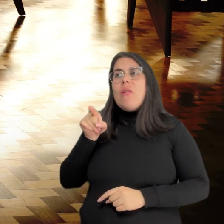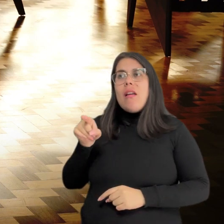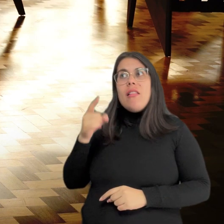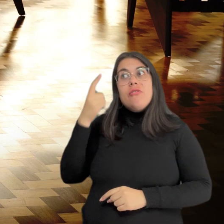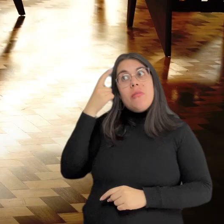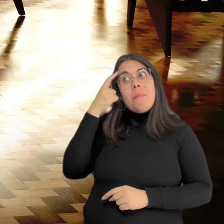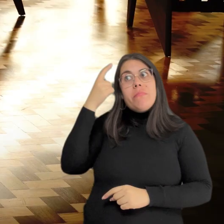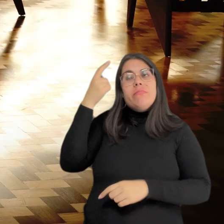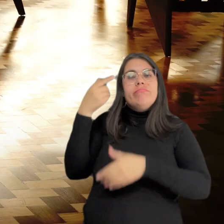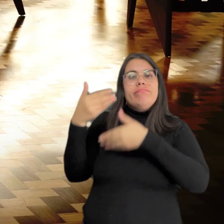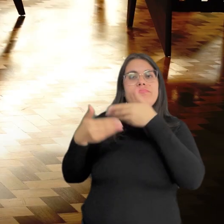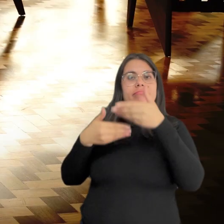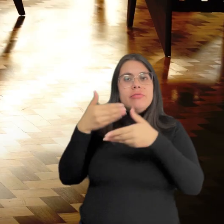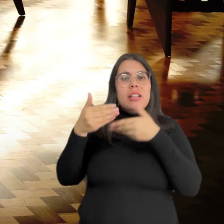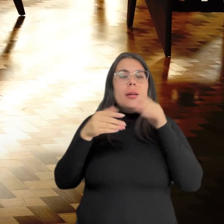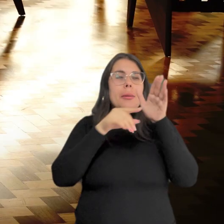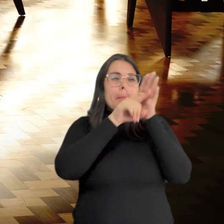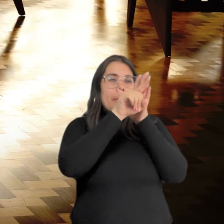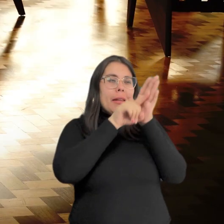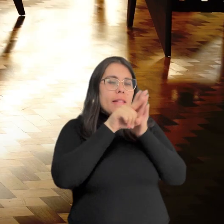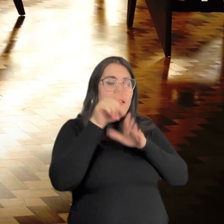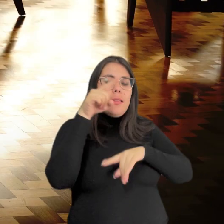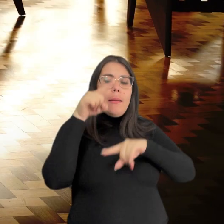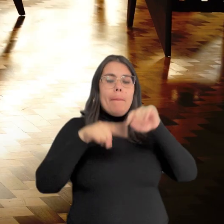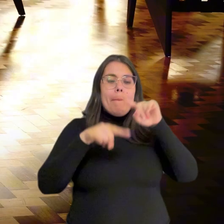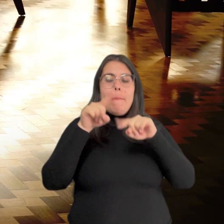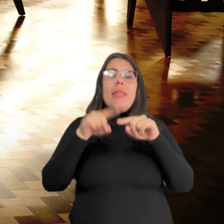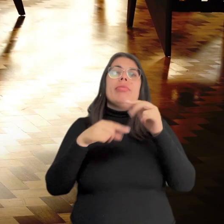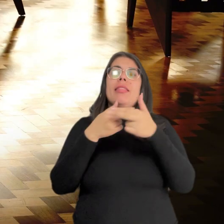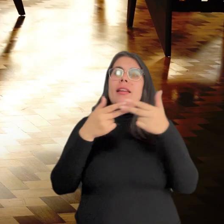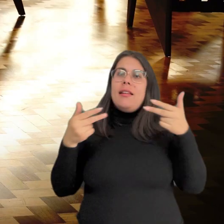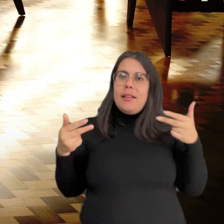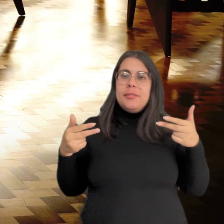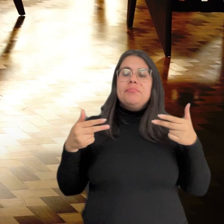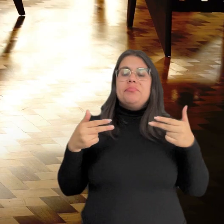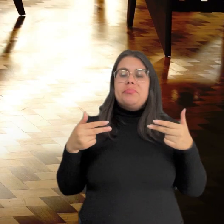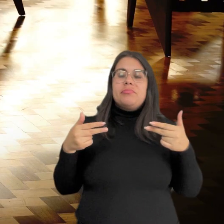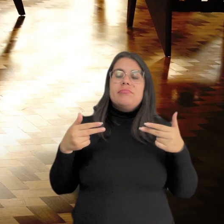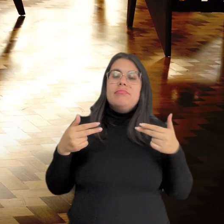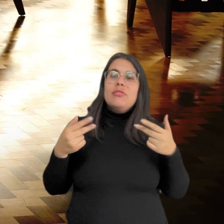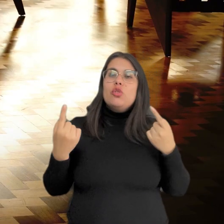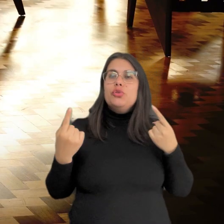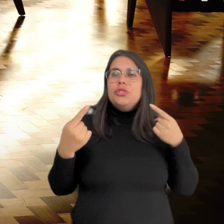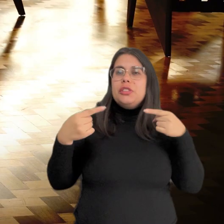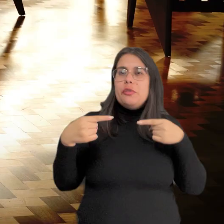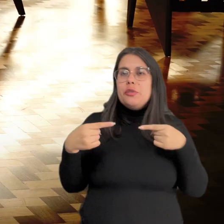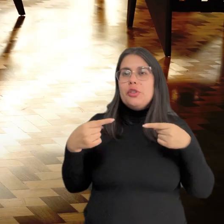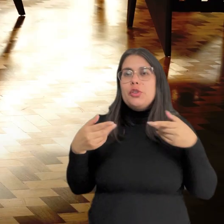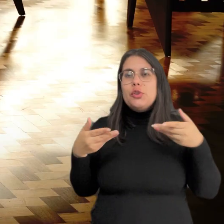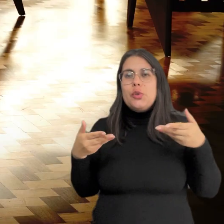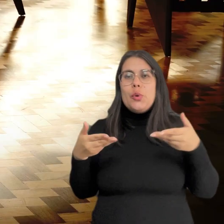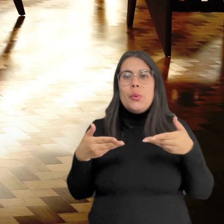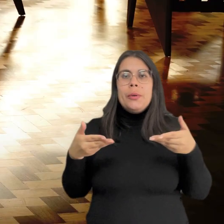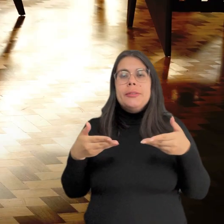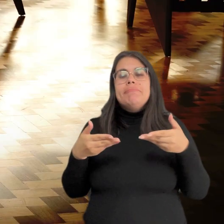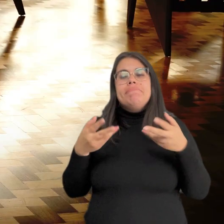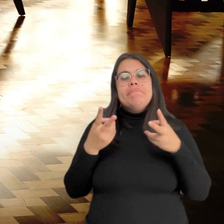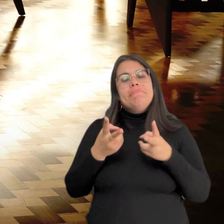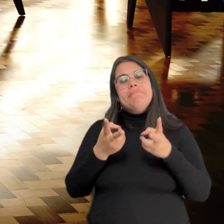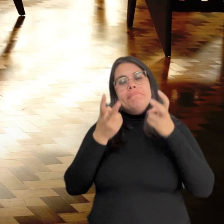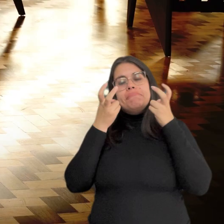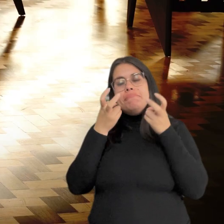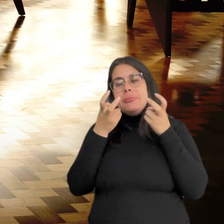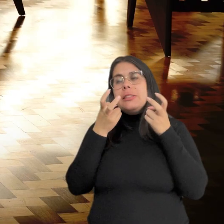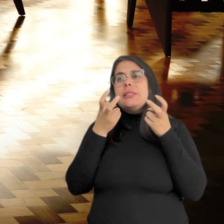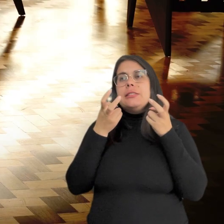materiais, inclusive. Então, os desafios que a gente teve foi identificar essas soluções construtivas que o Rino havia